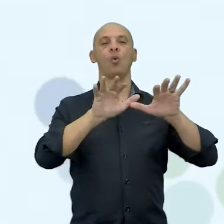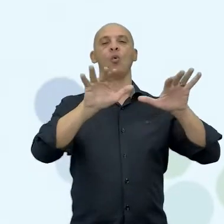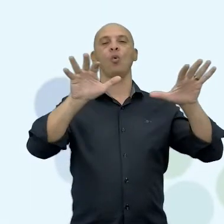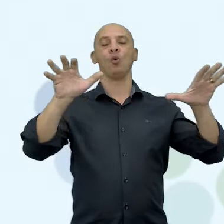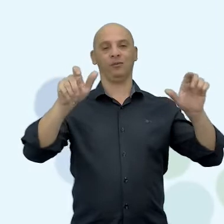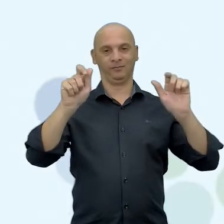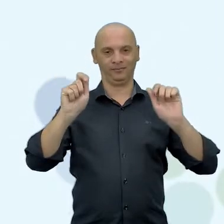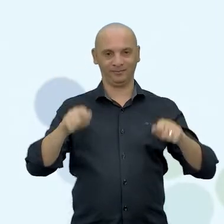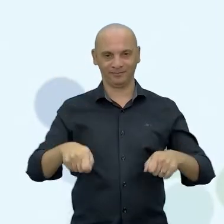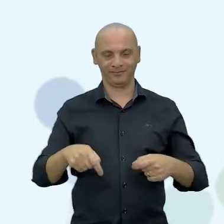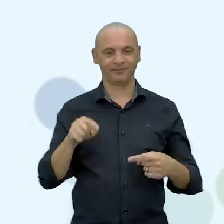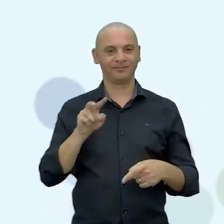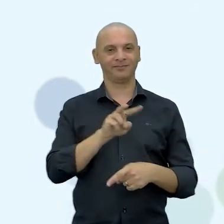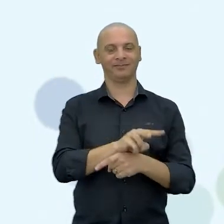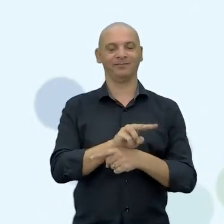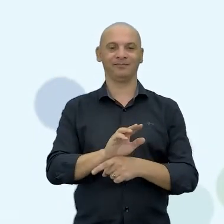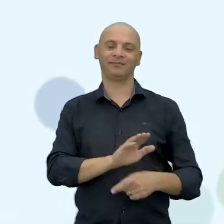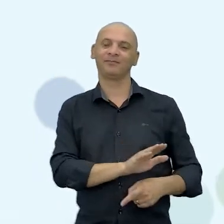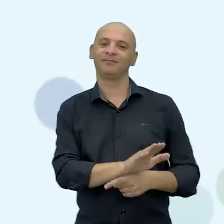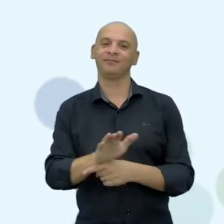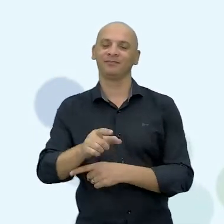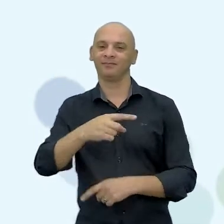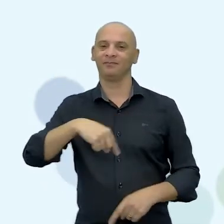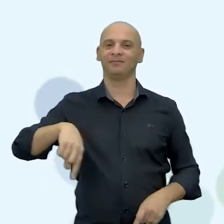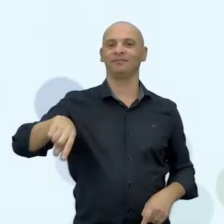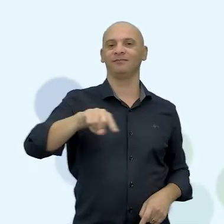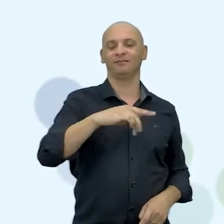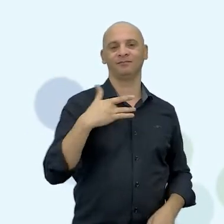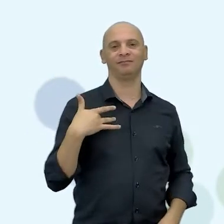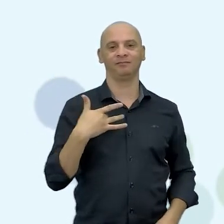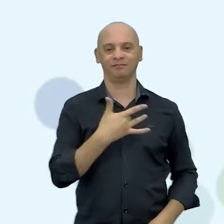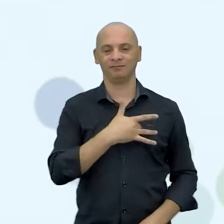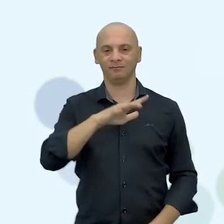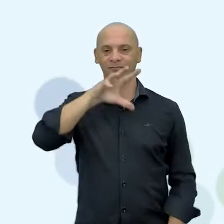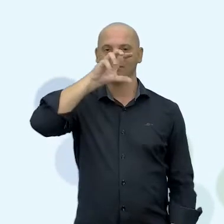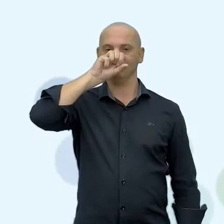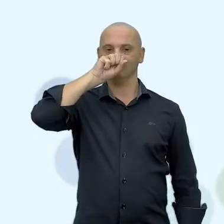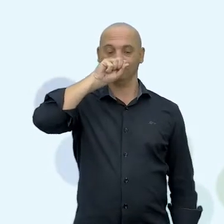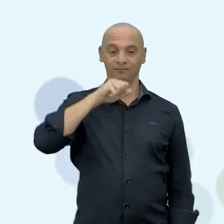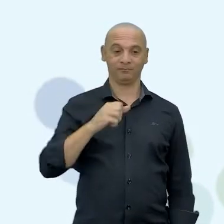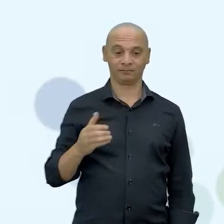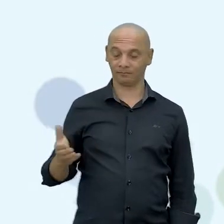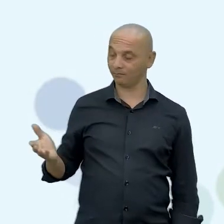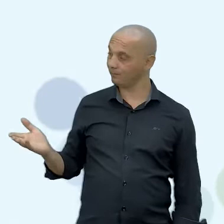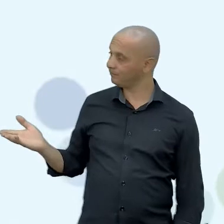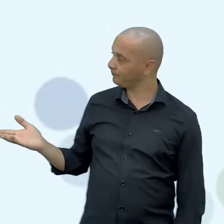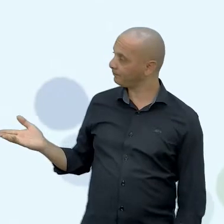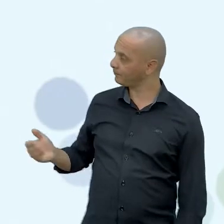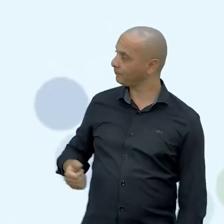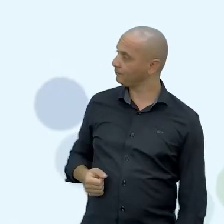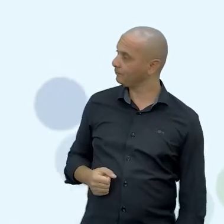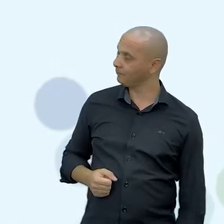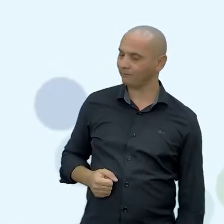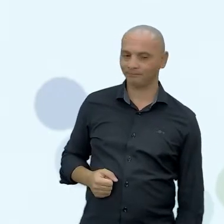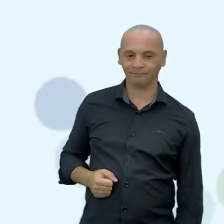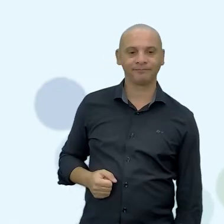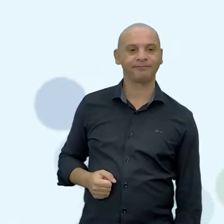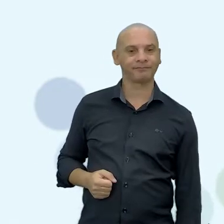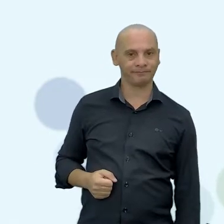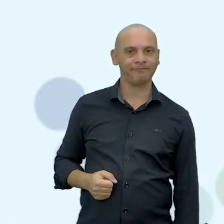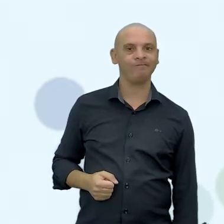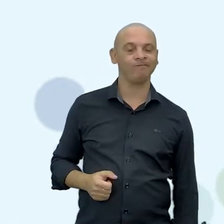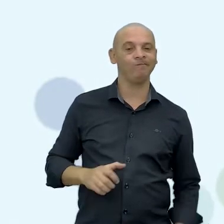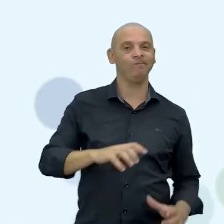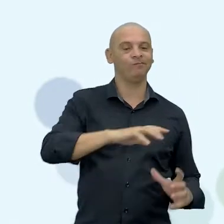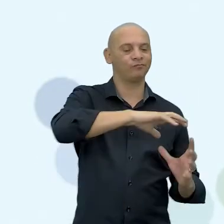favorece aí, né, é um dos itens aí que favorecem para a nossa respiração. E essa imagem aí é uma imagem degradante aí, porque